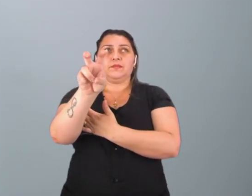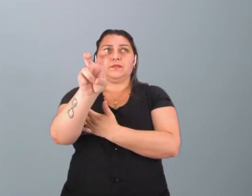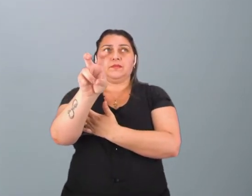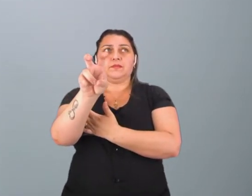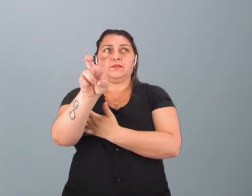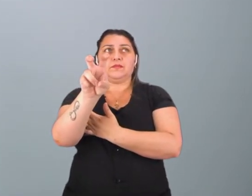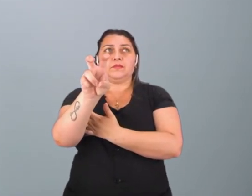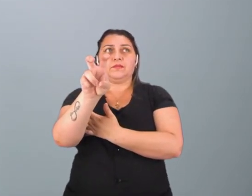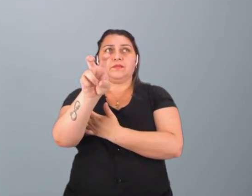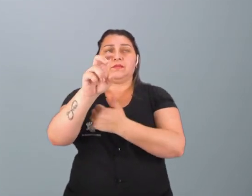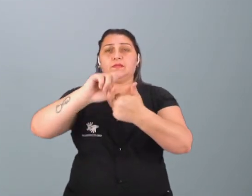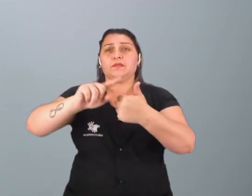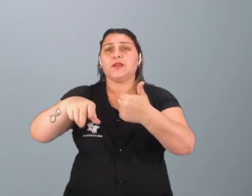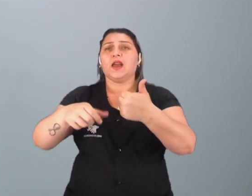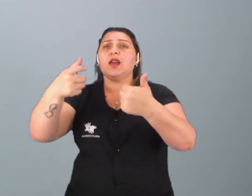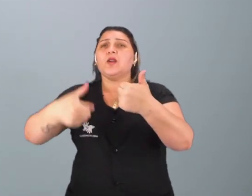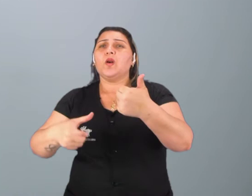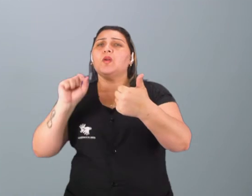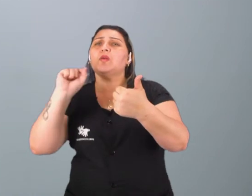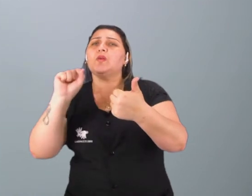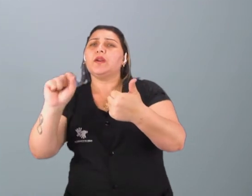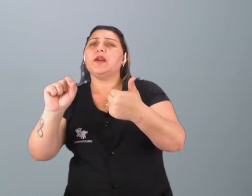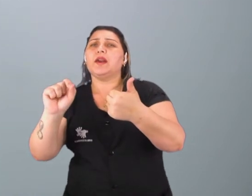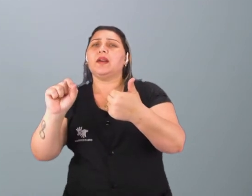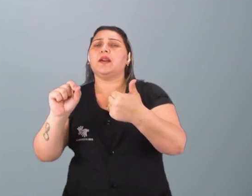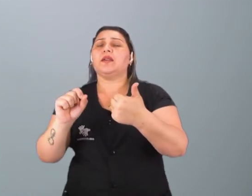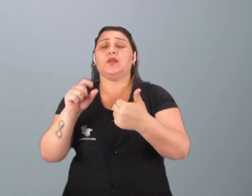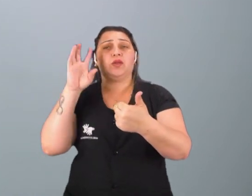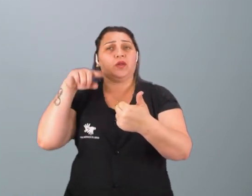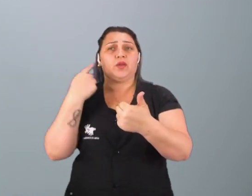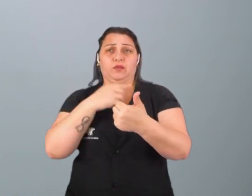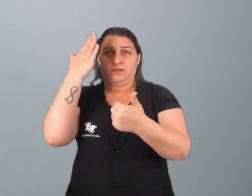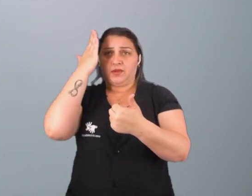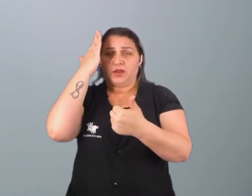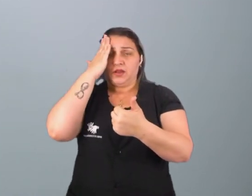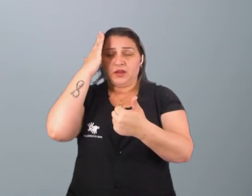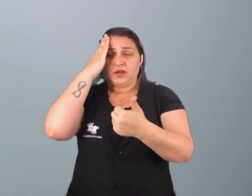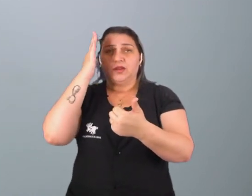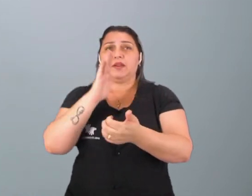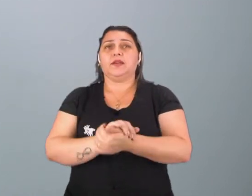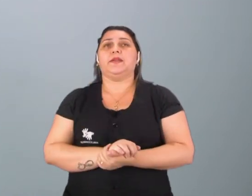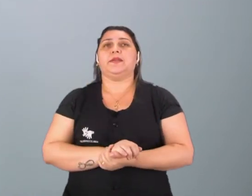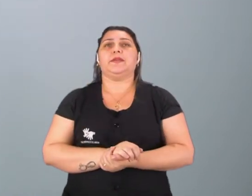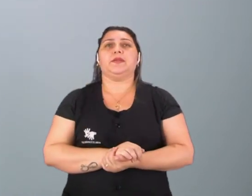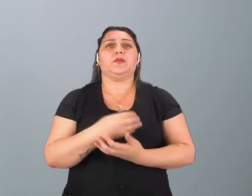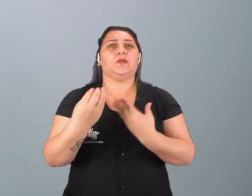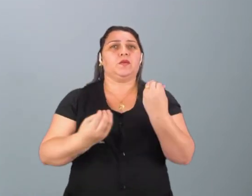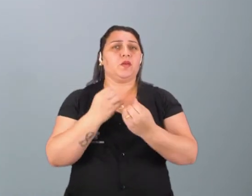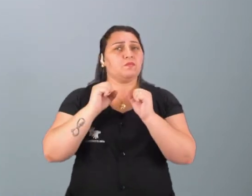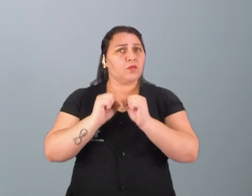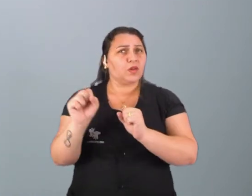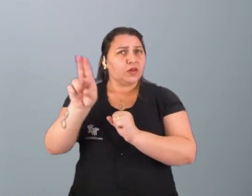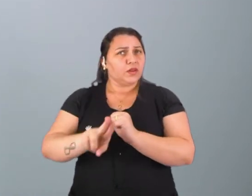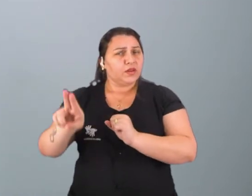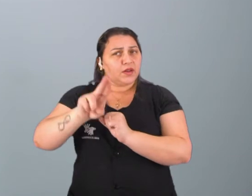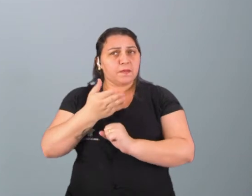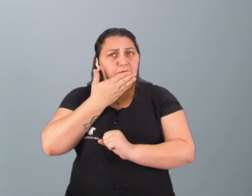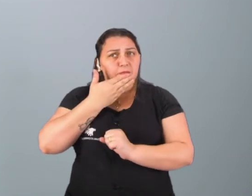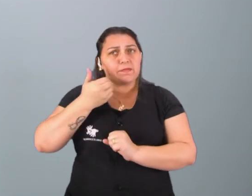é apenas o aprofundamento e o detalhamento de mais informações